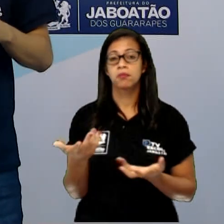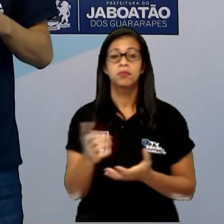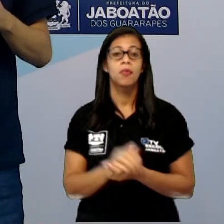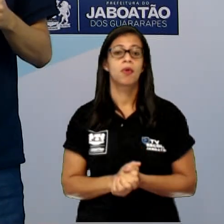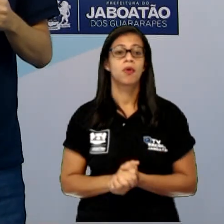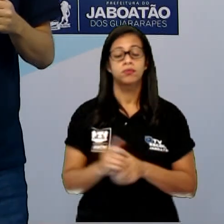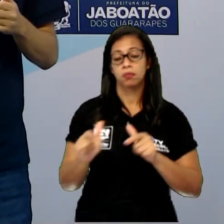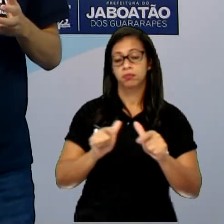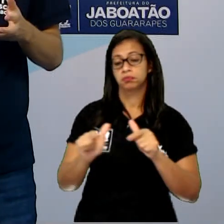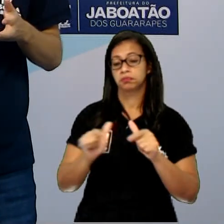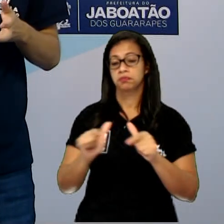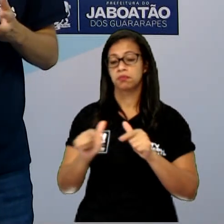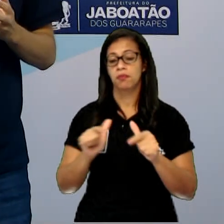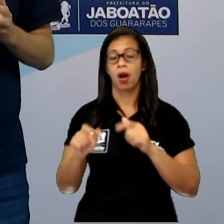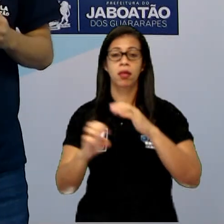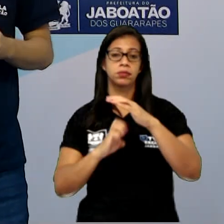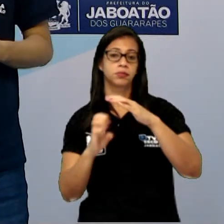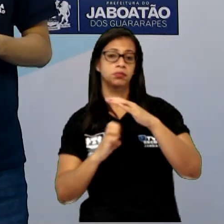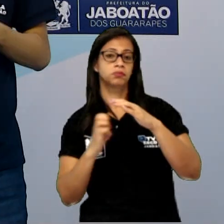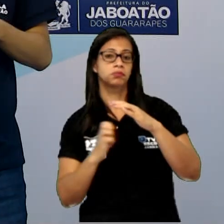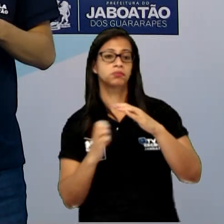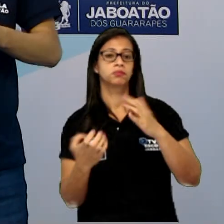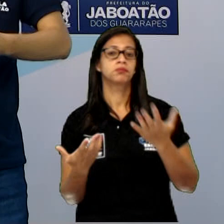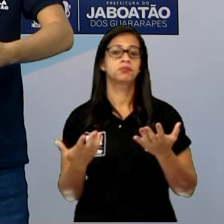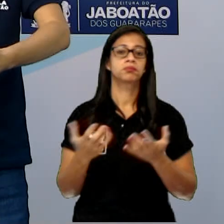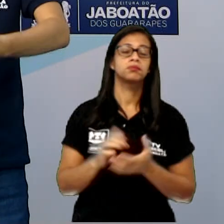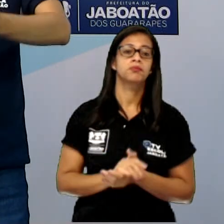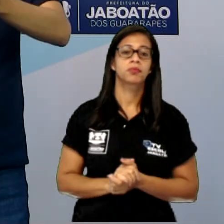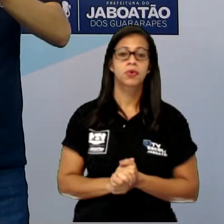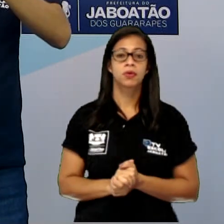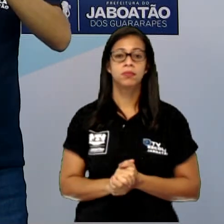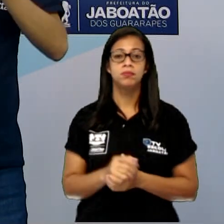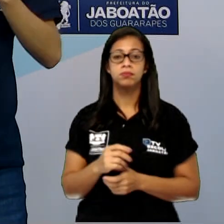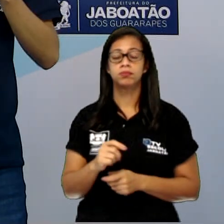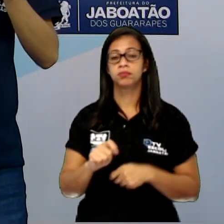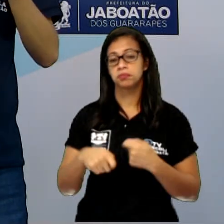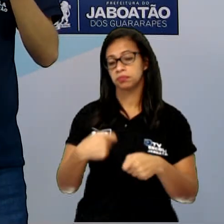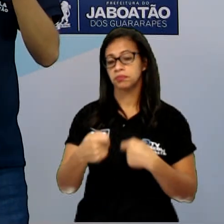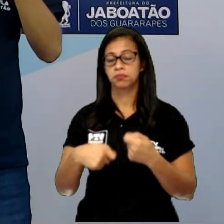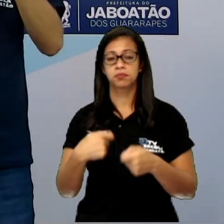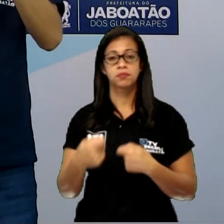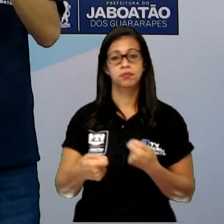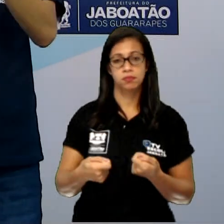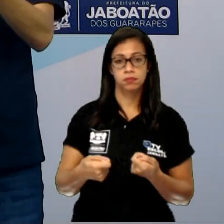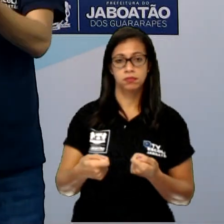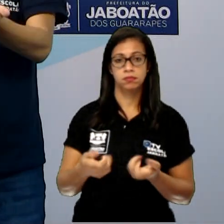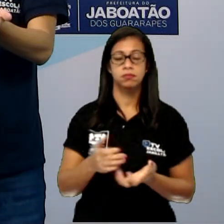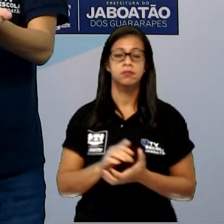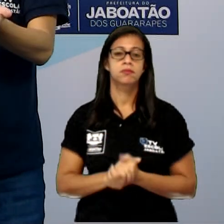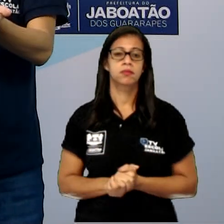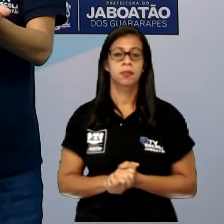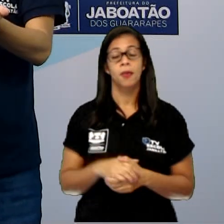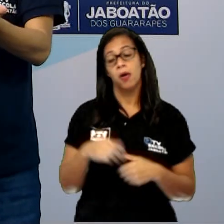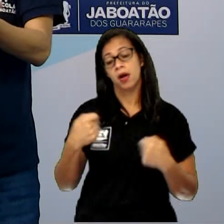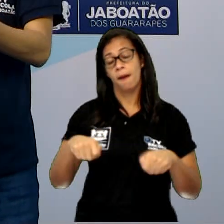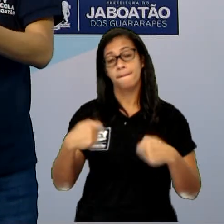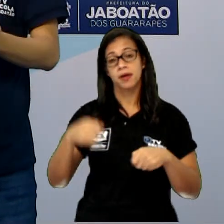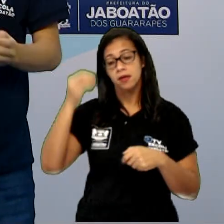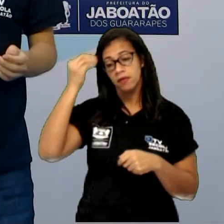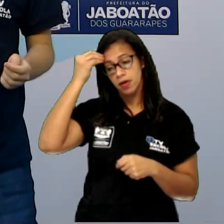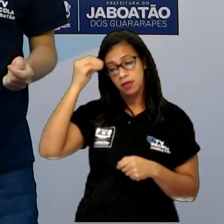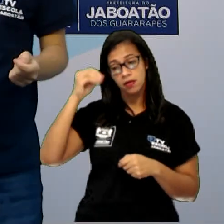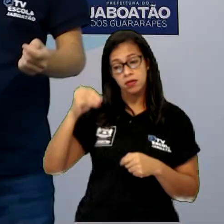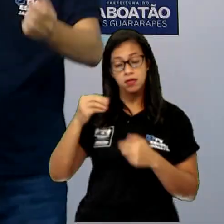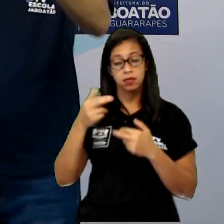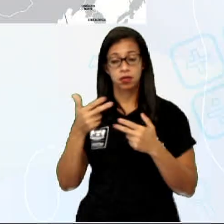né? Uma abertura capitalista, que ele chamava de um passo para trás para dar dois passos para frente em seguida em direção